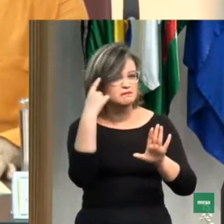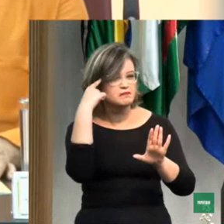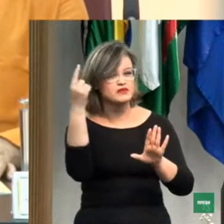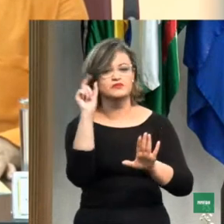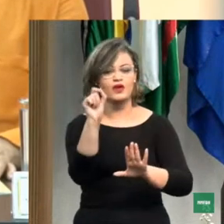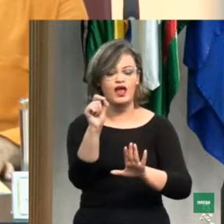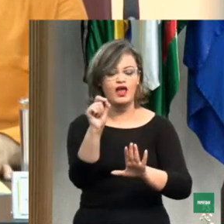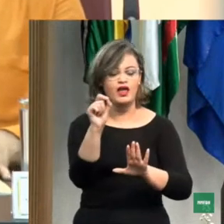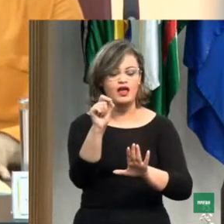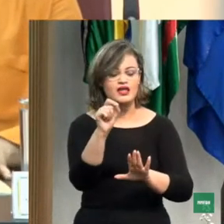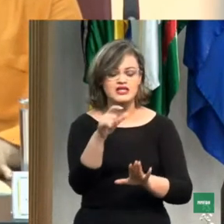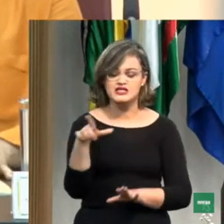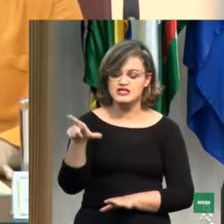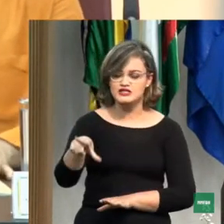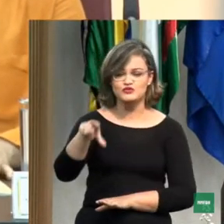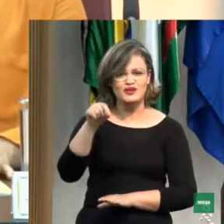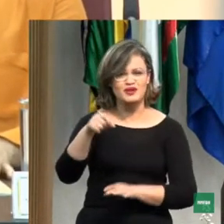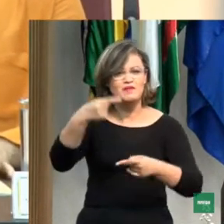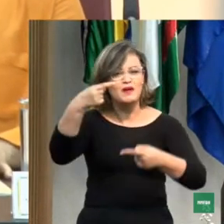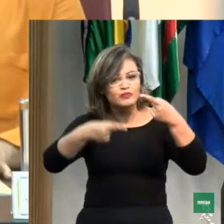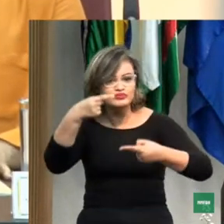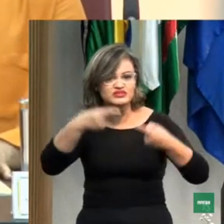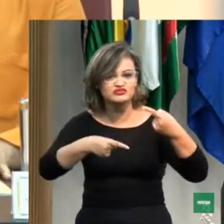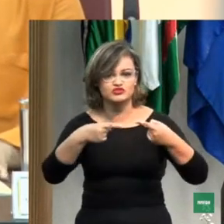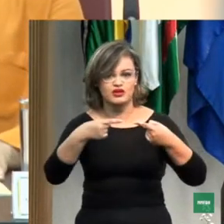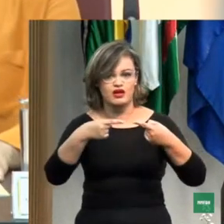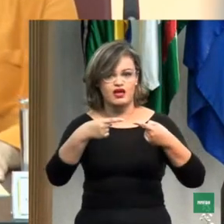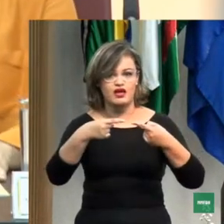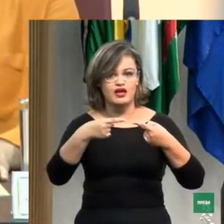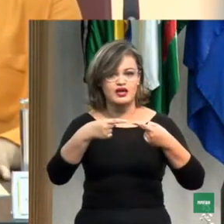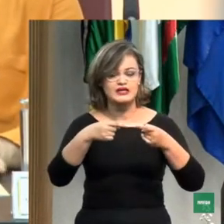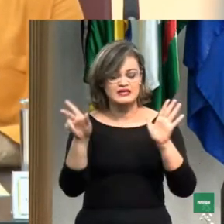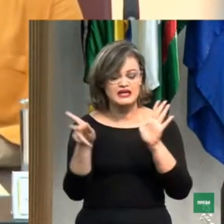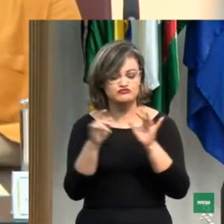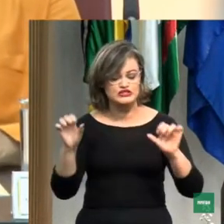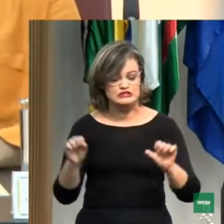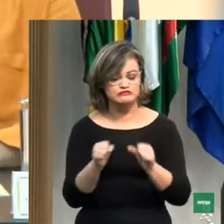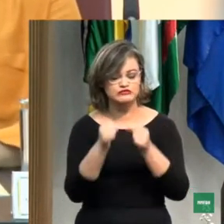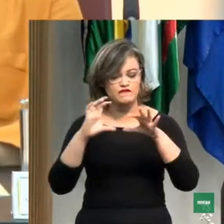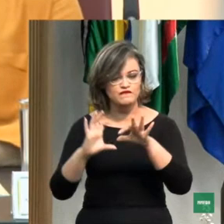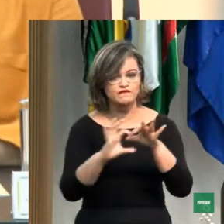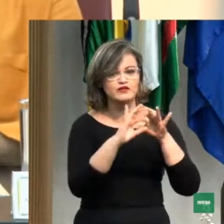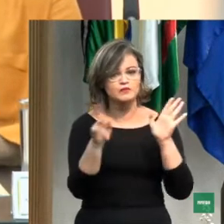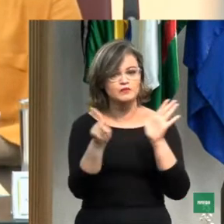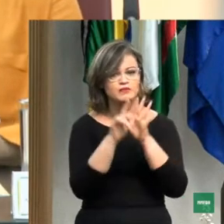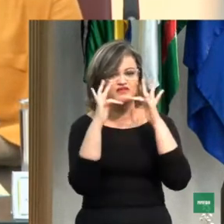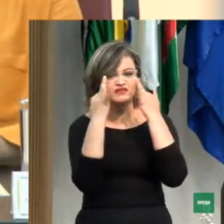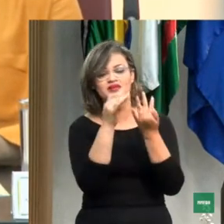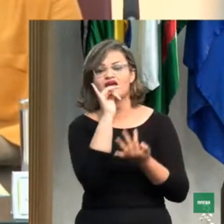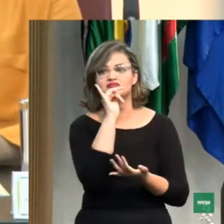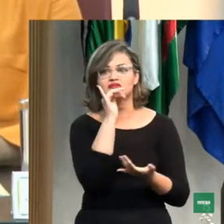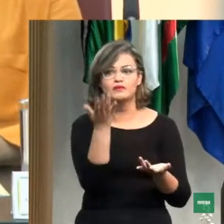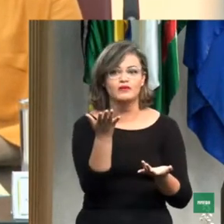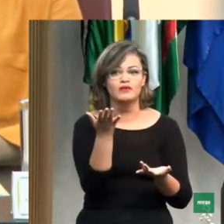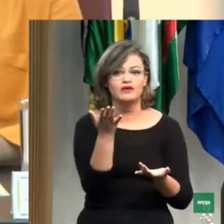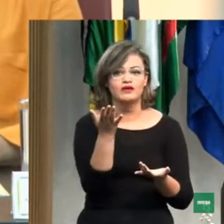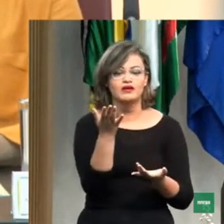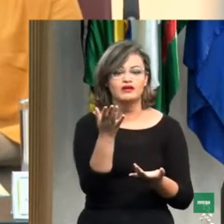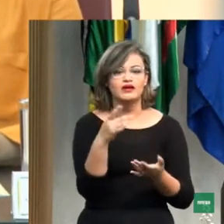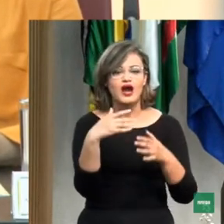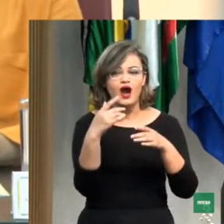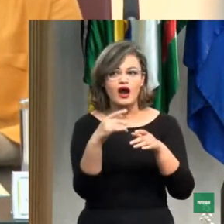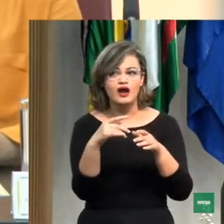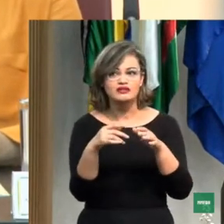uma política de fortalecimento de vínculos familiares, por exemplo, ou isso,